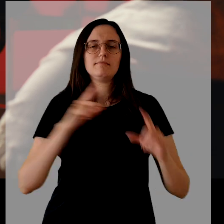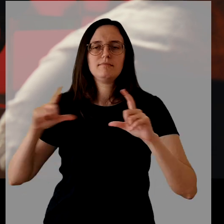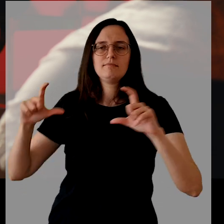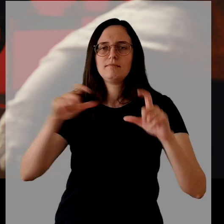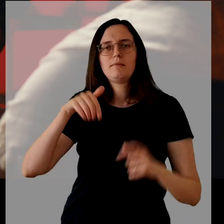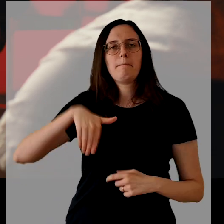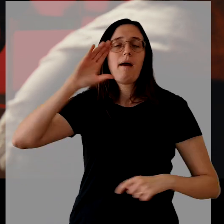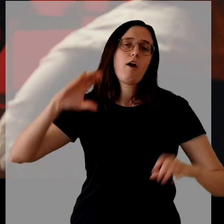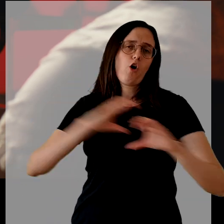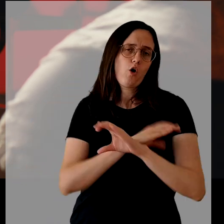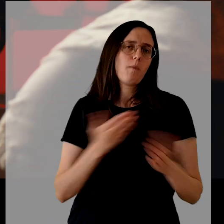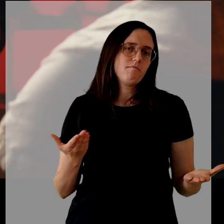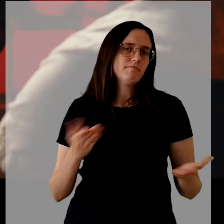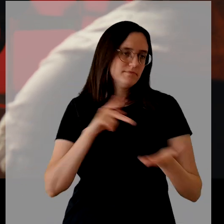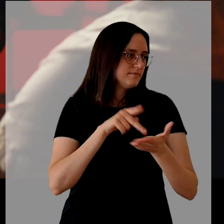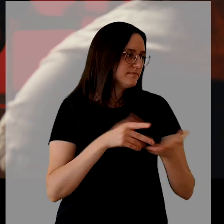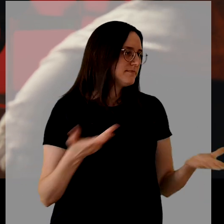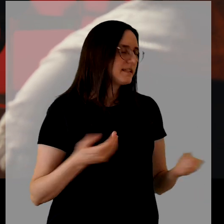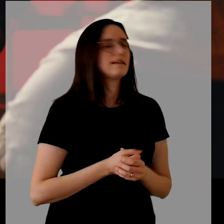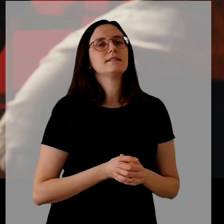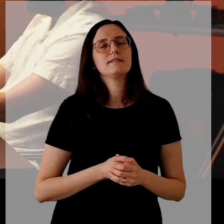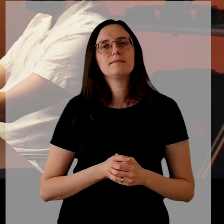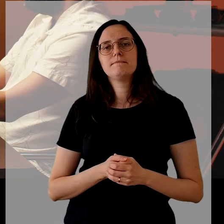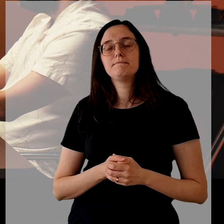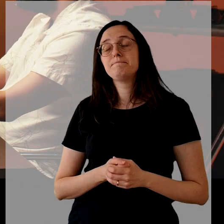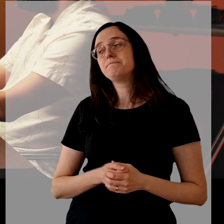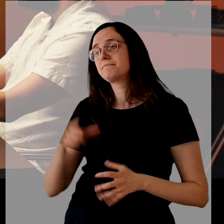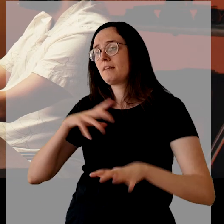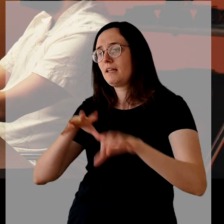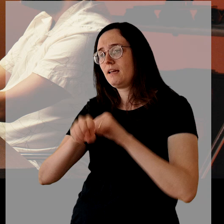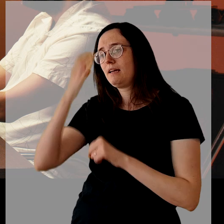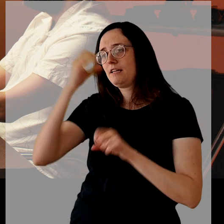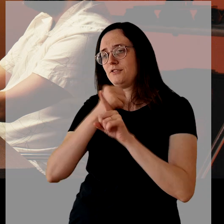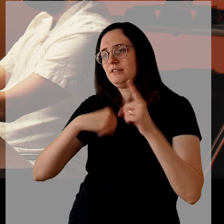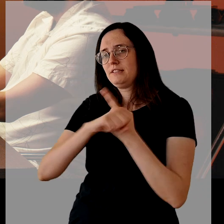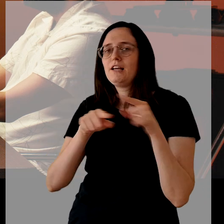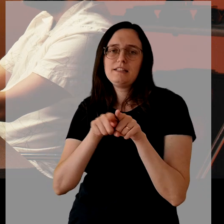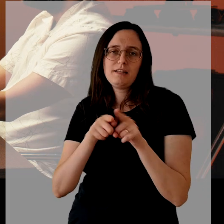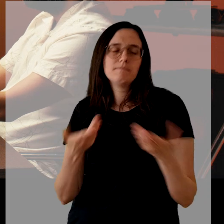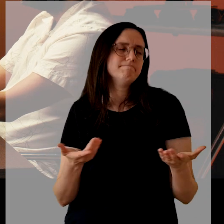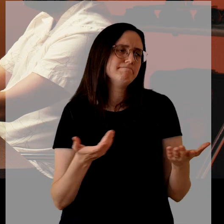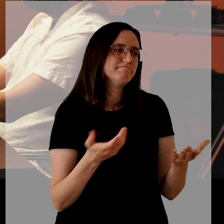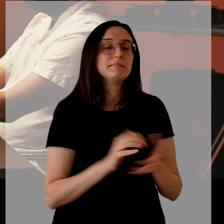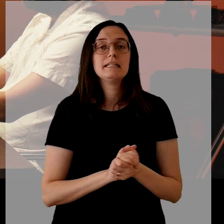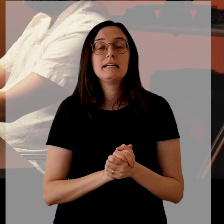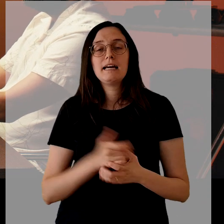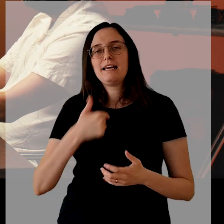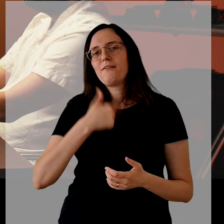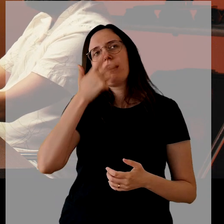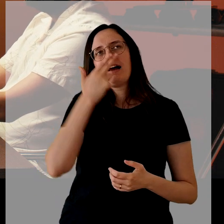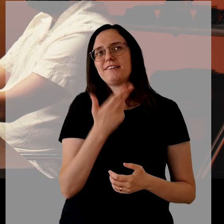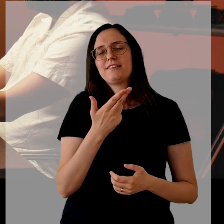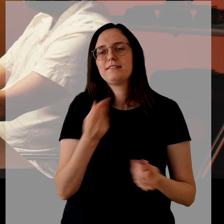fotógrafo muito mais completo, né? E tem a formação em ciências sociais também, né? Pois é. Formação em ciências sociais. Eu